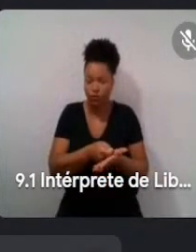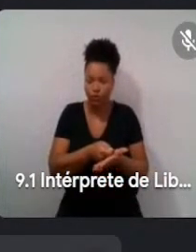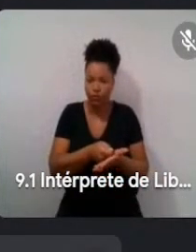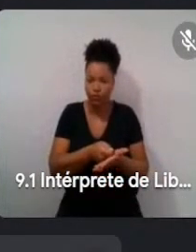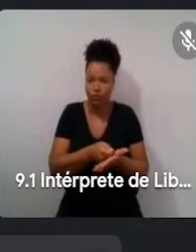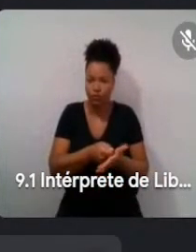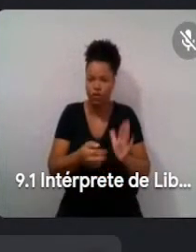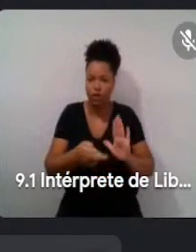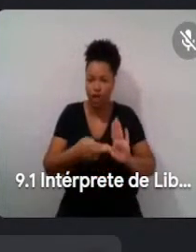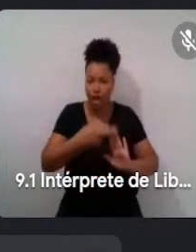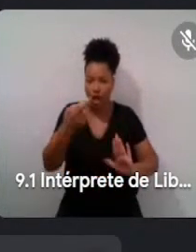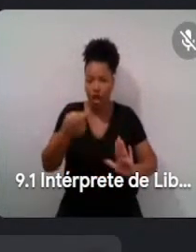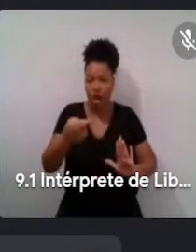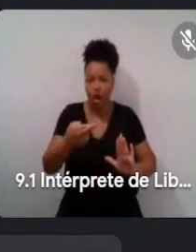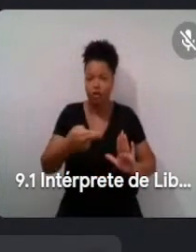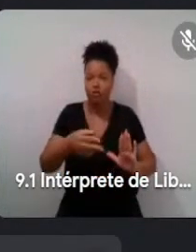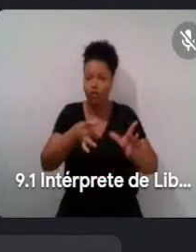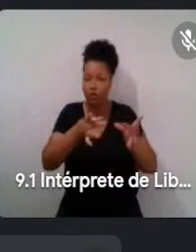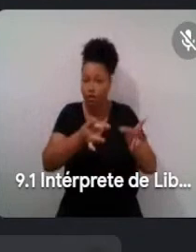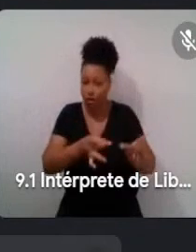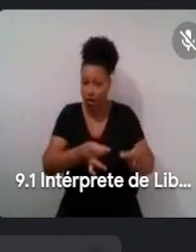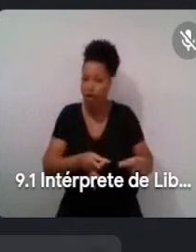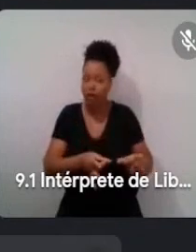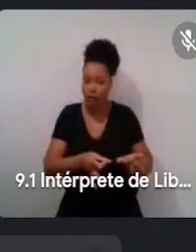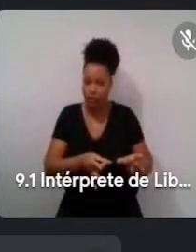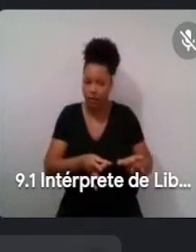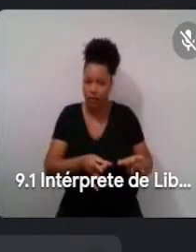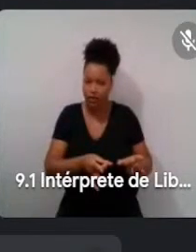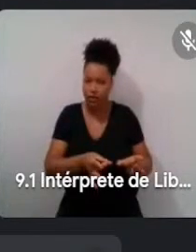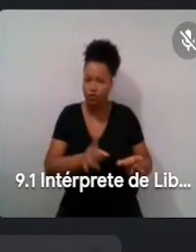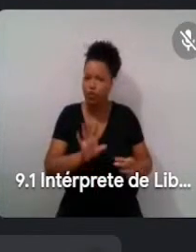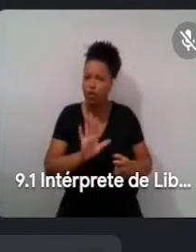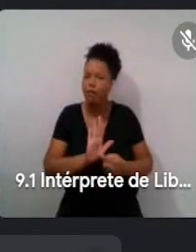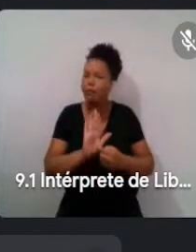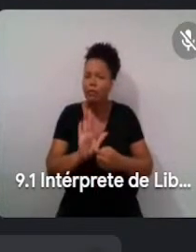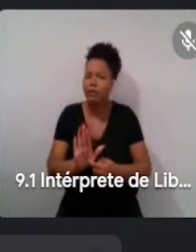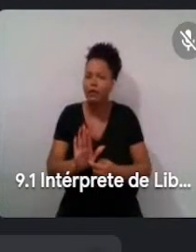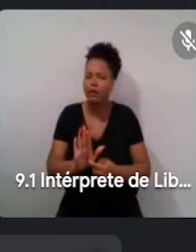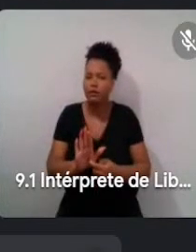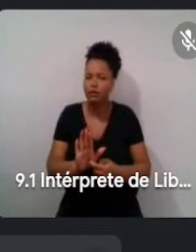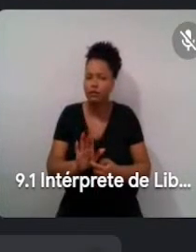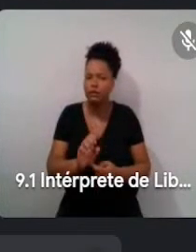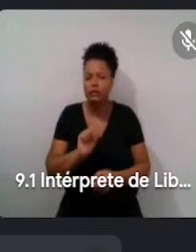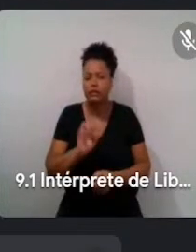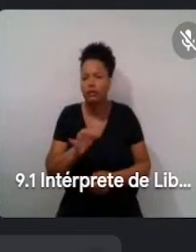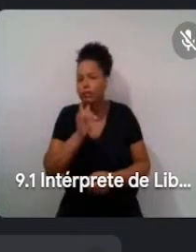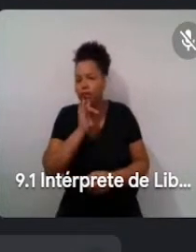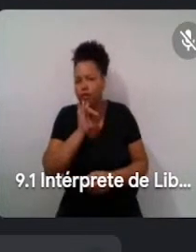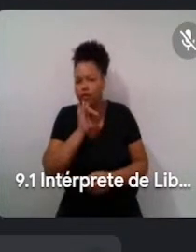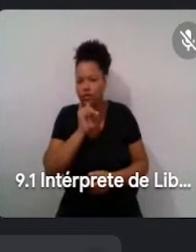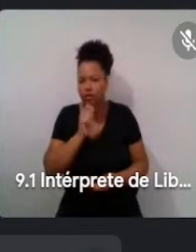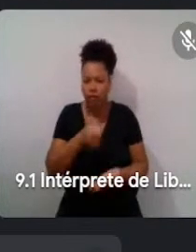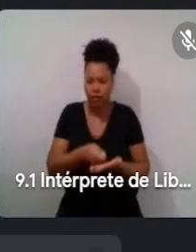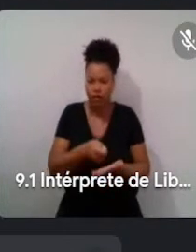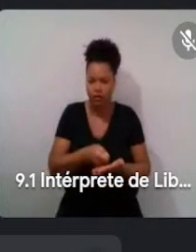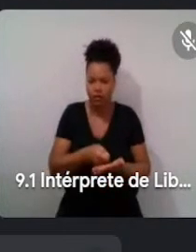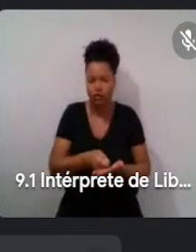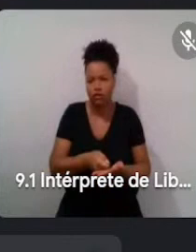pela resolução nos seus detalhamentos. Vou só destacar se exigiria, senhor presidente, que